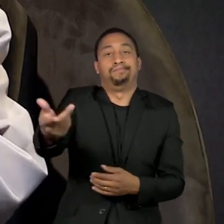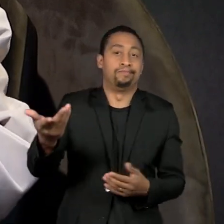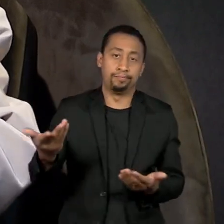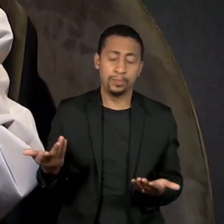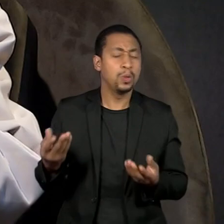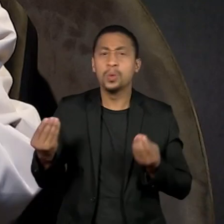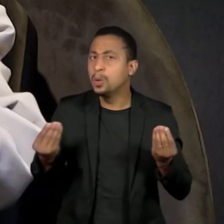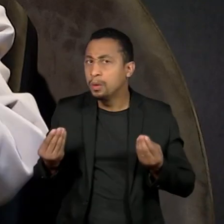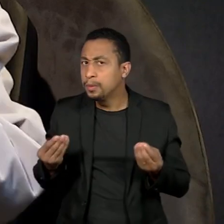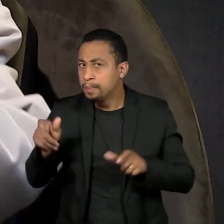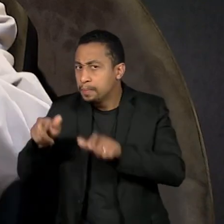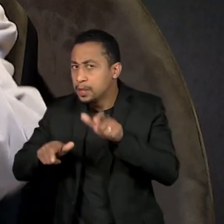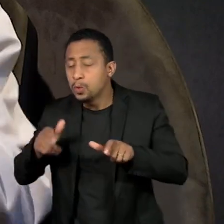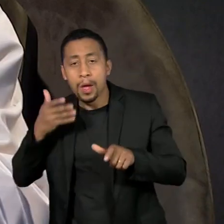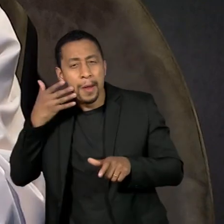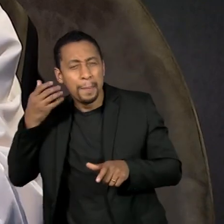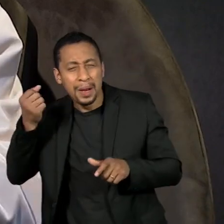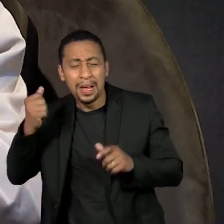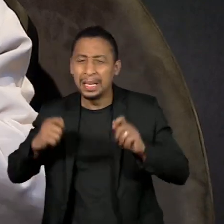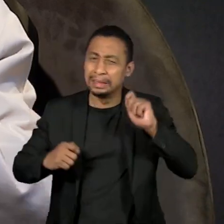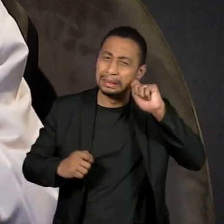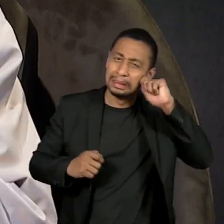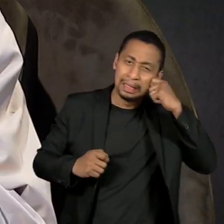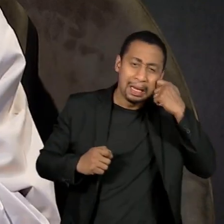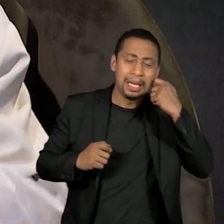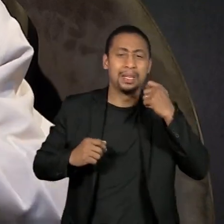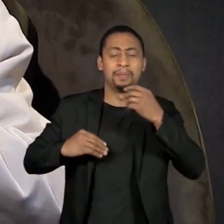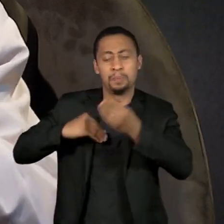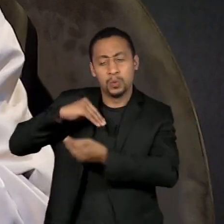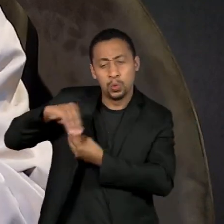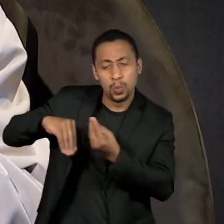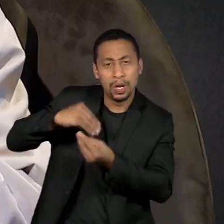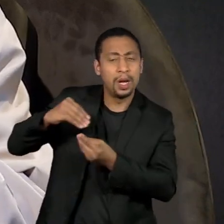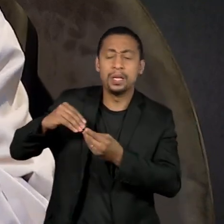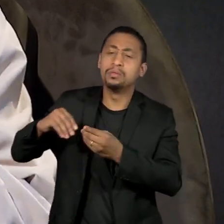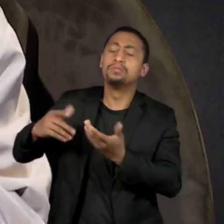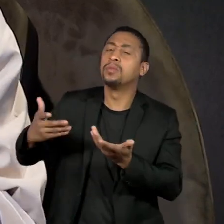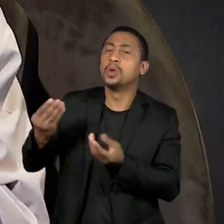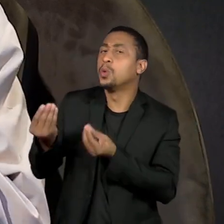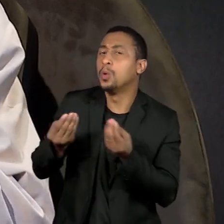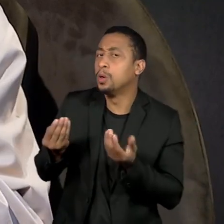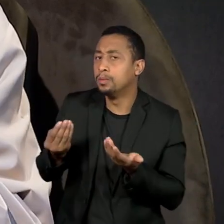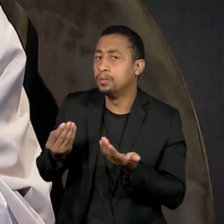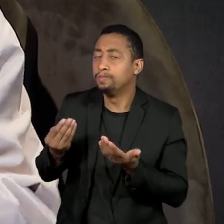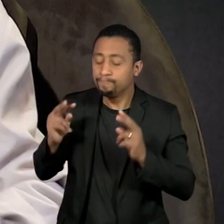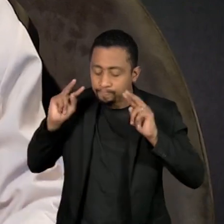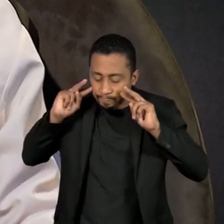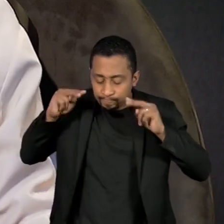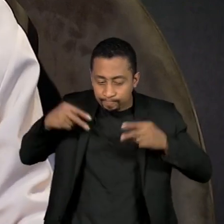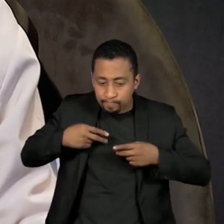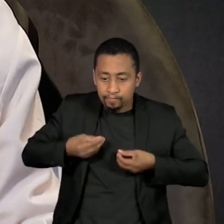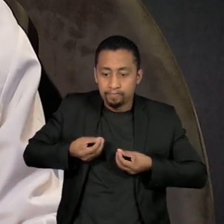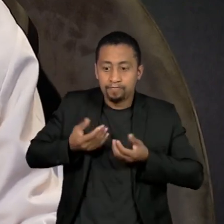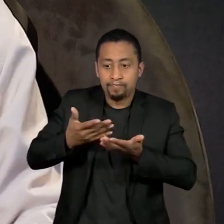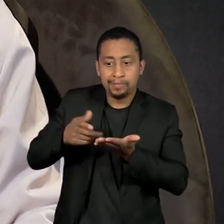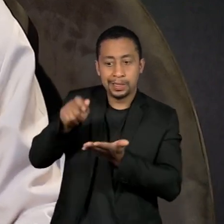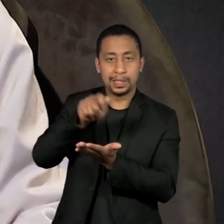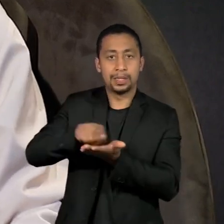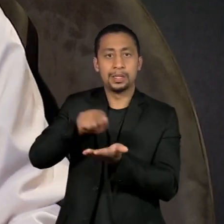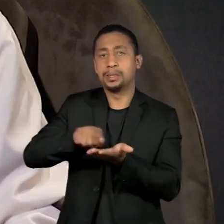negras, brancas, mestiças, nicês, etc., trabalham com a literatura dentro de si mesmas. Então, é